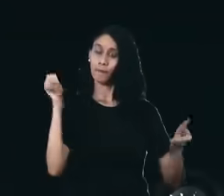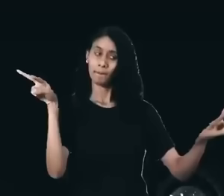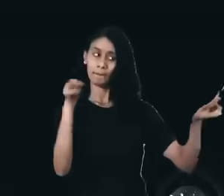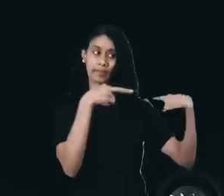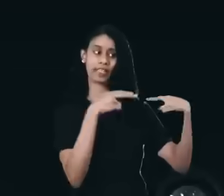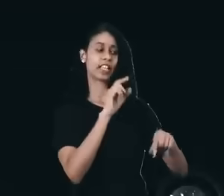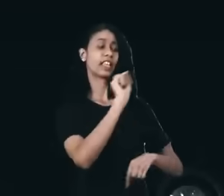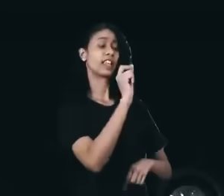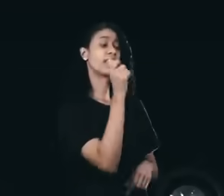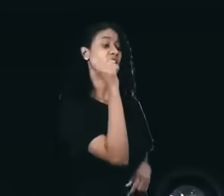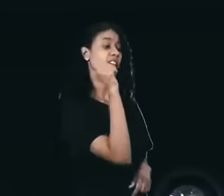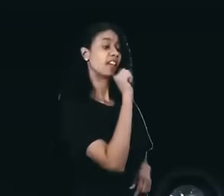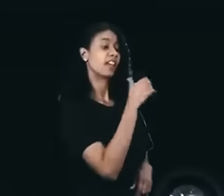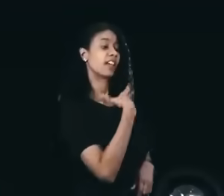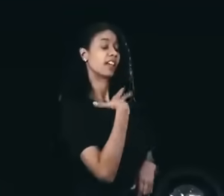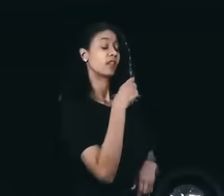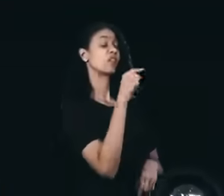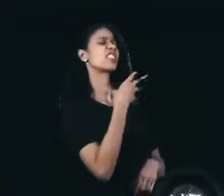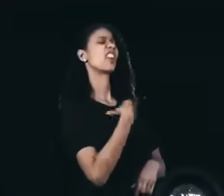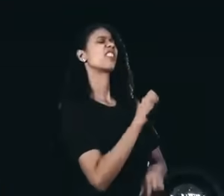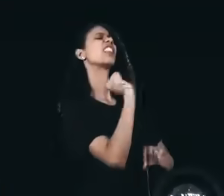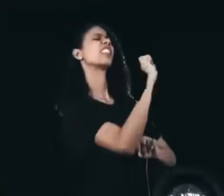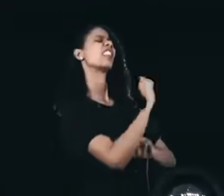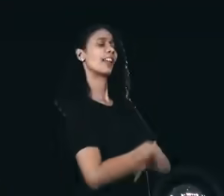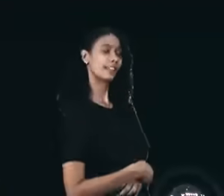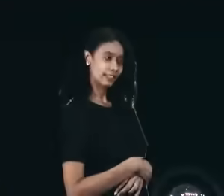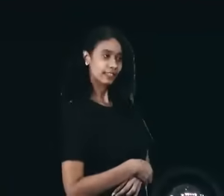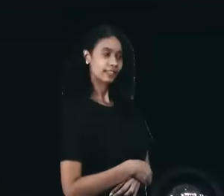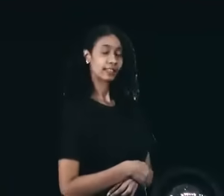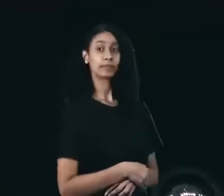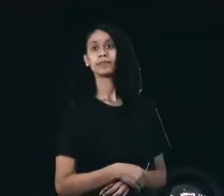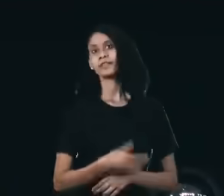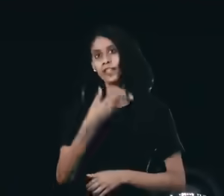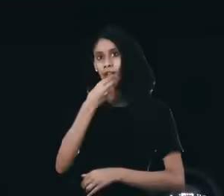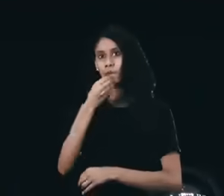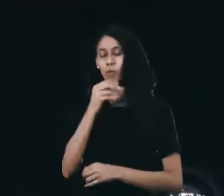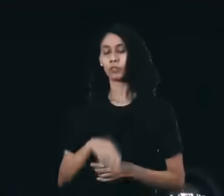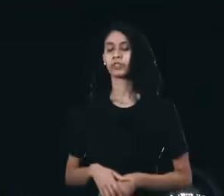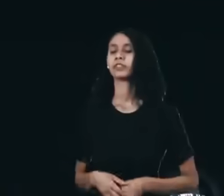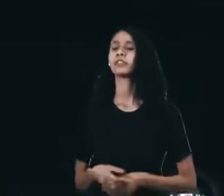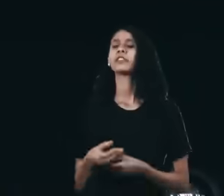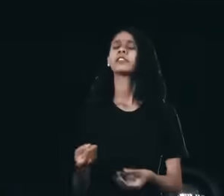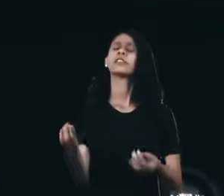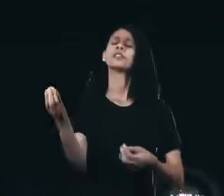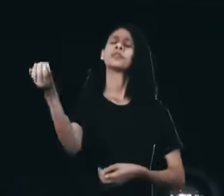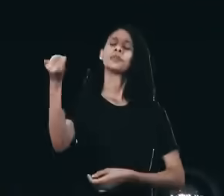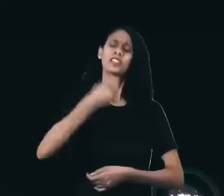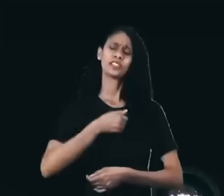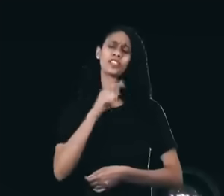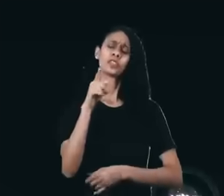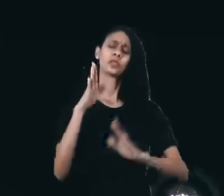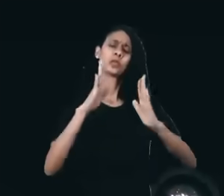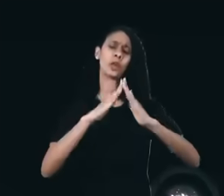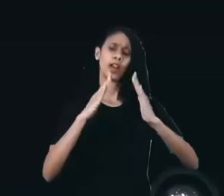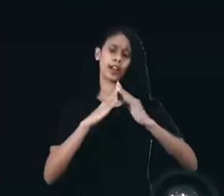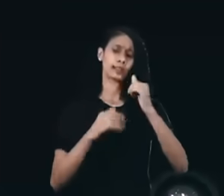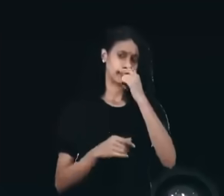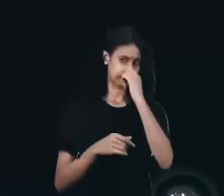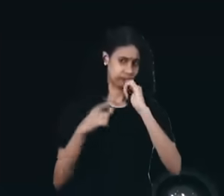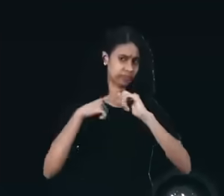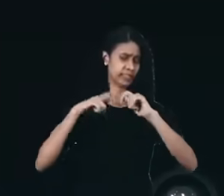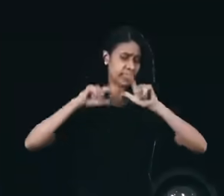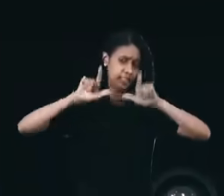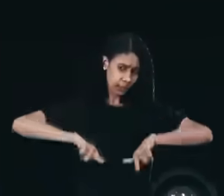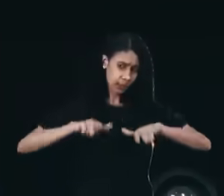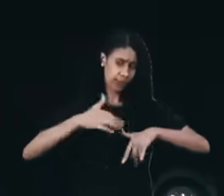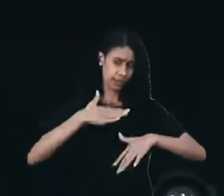assim: de quem você é filha? Volta, ele disse: diga-me, por favor, se há na casa, se há lugar na casa